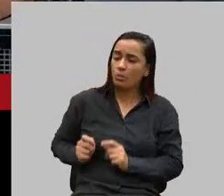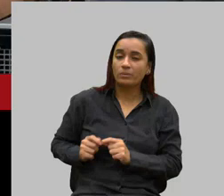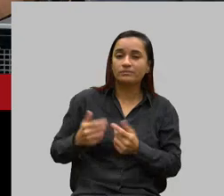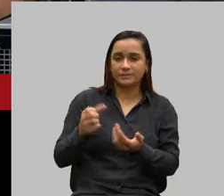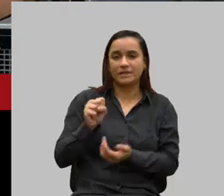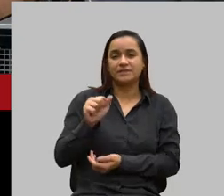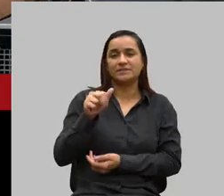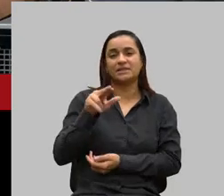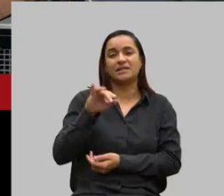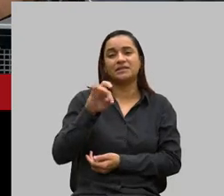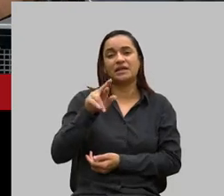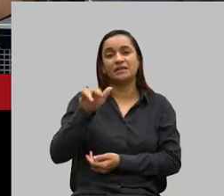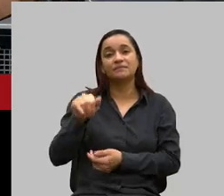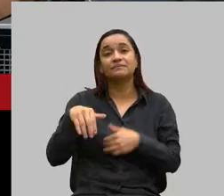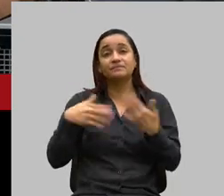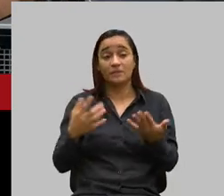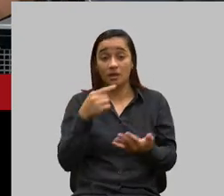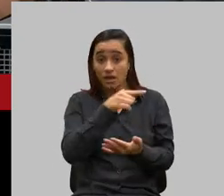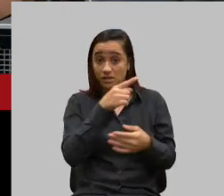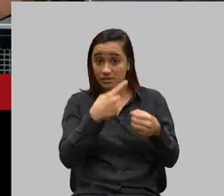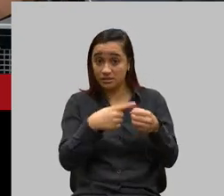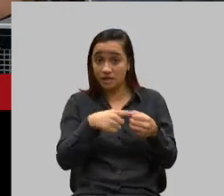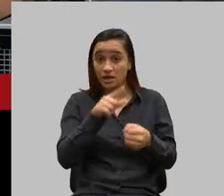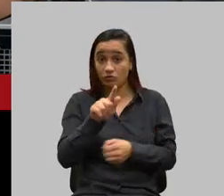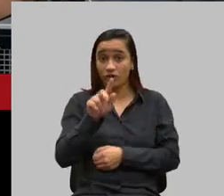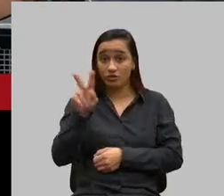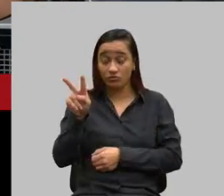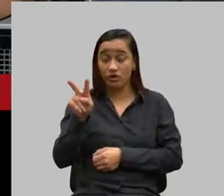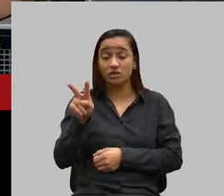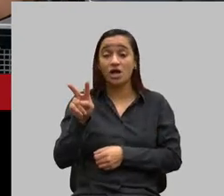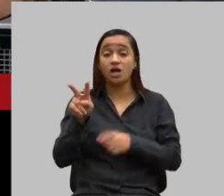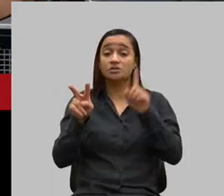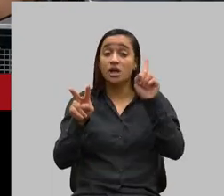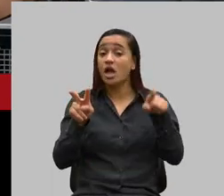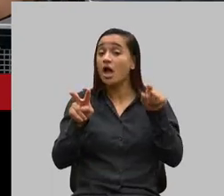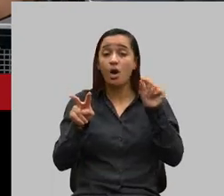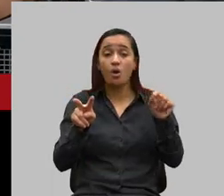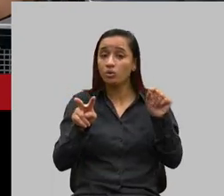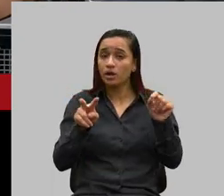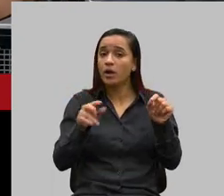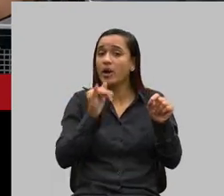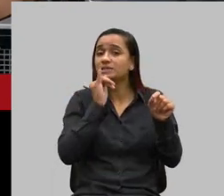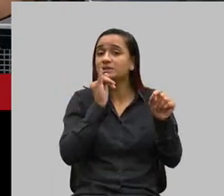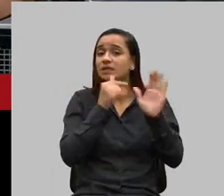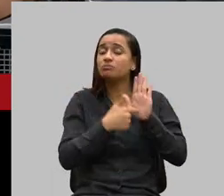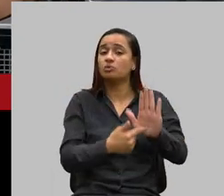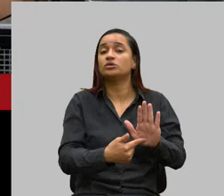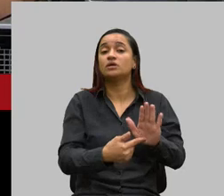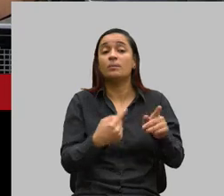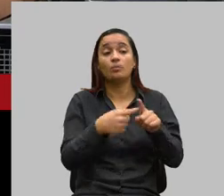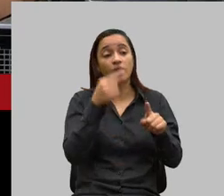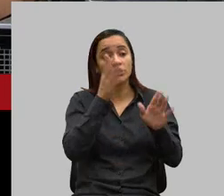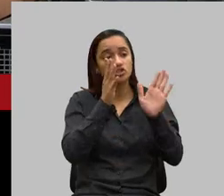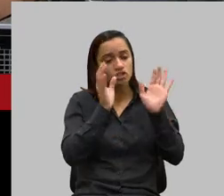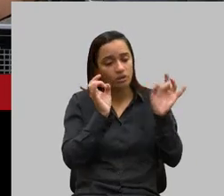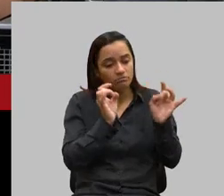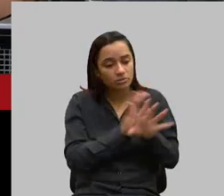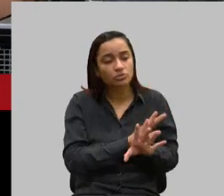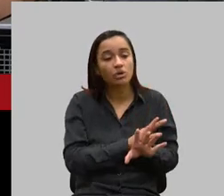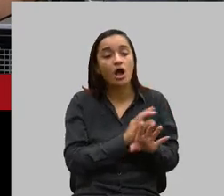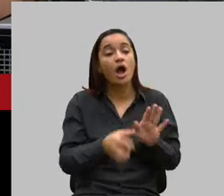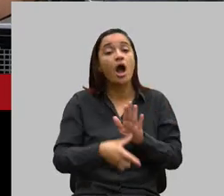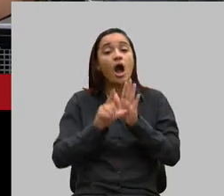disso Valadares é o que é antes mesmo de ter sido inserido na região Suene agora com